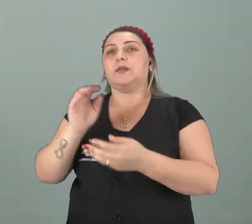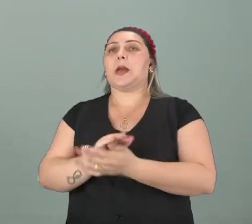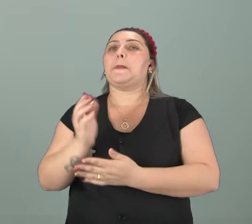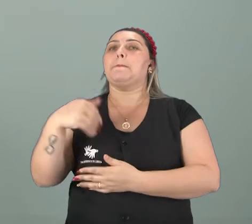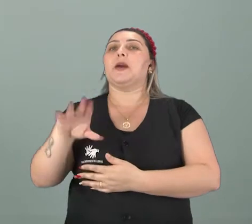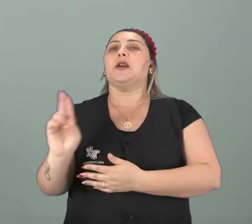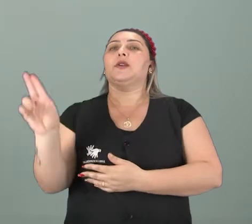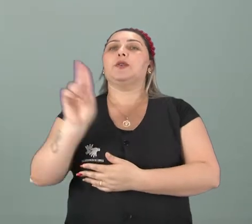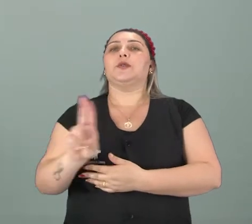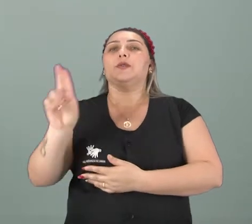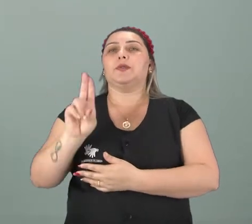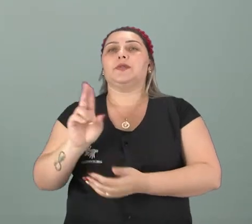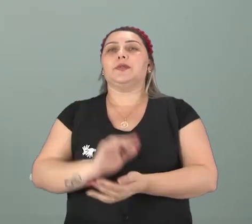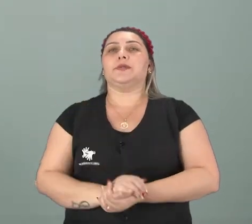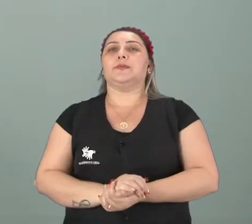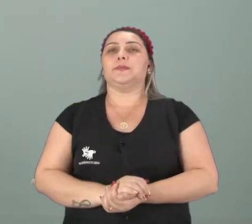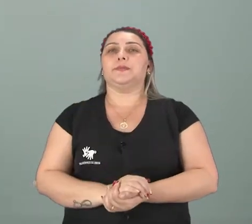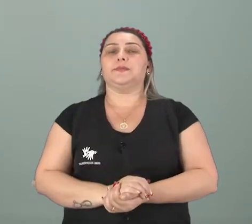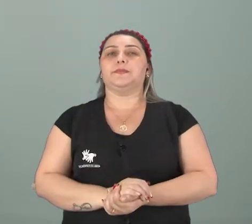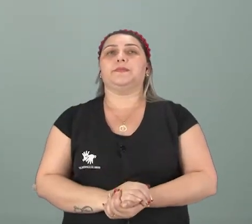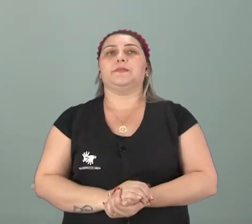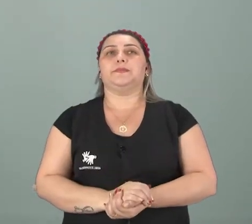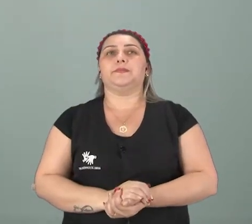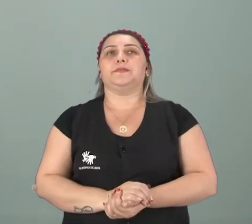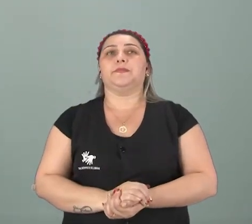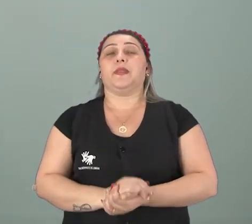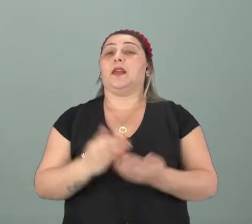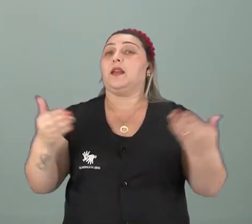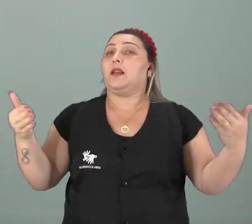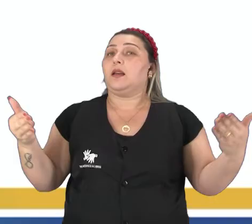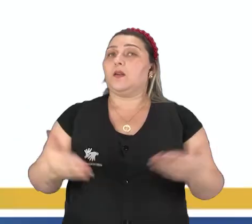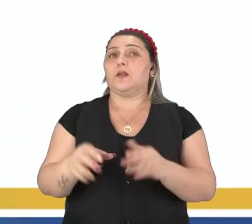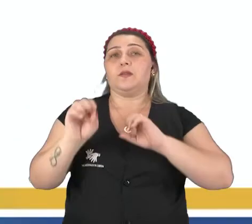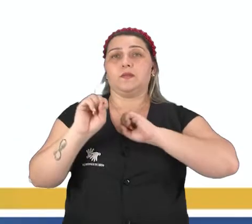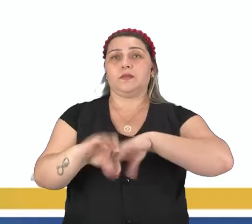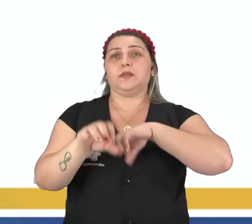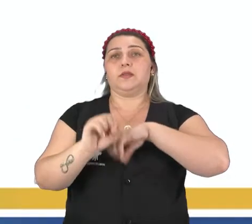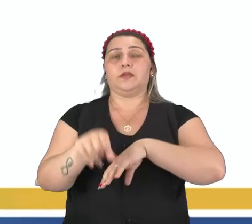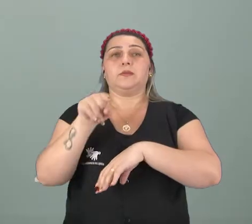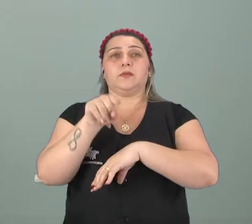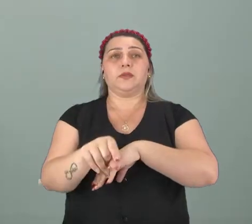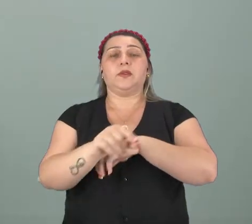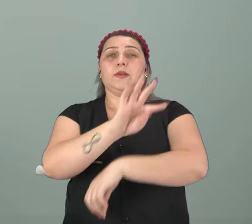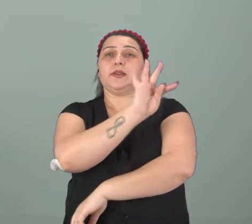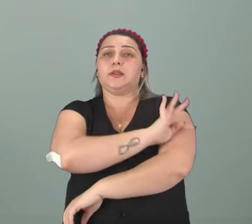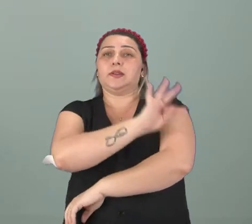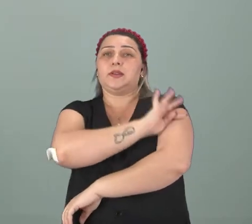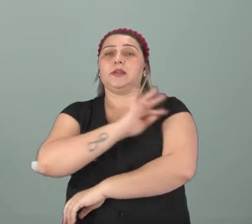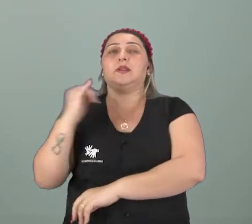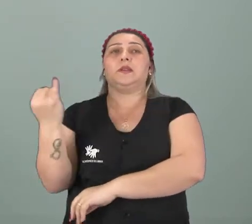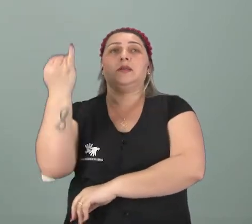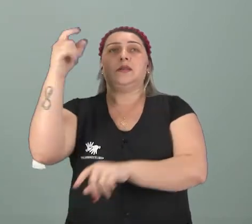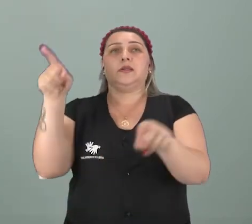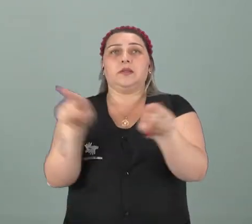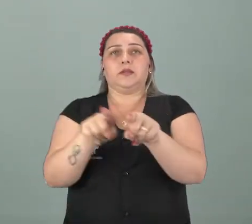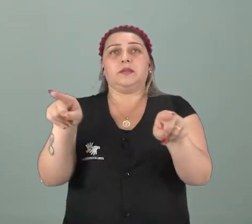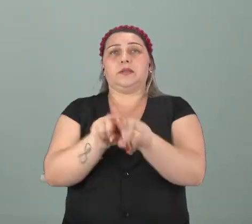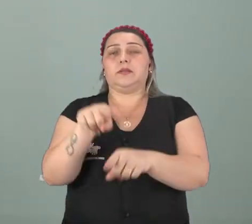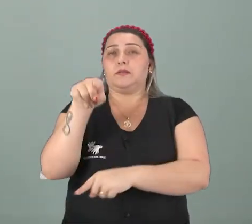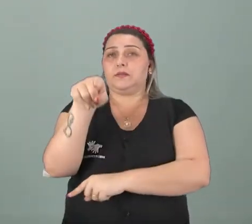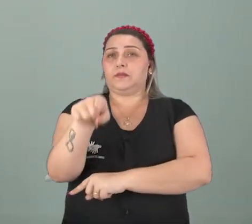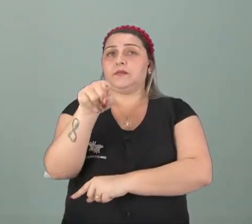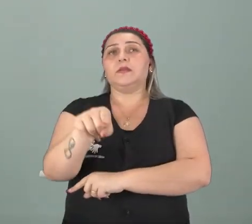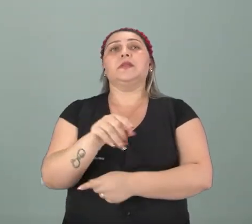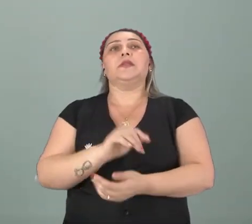mais consomem energia elétrica, tá bom? Agora eu vou ensinar para vocês, né, uma técnica muito importante também para você